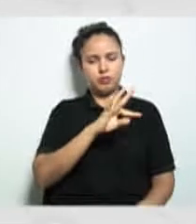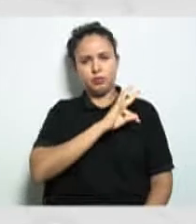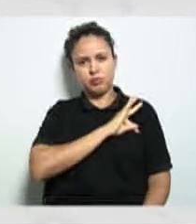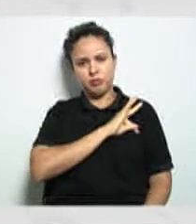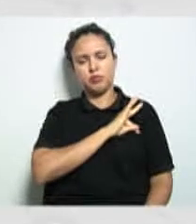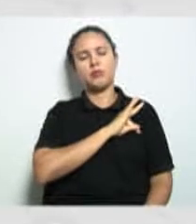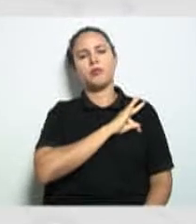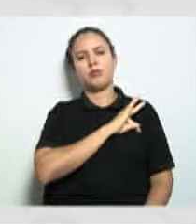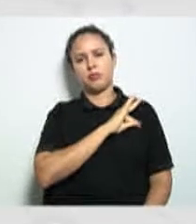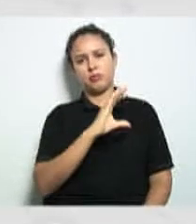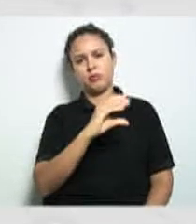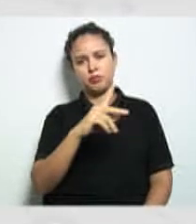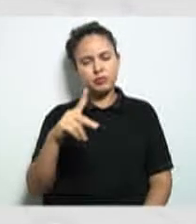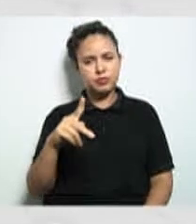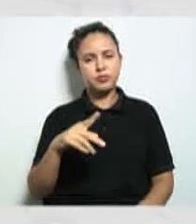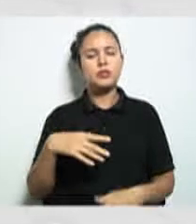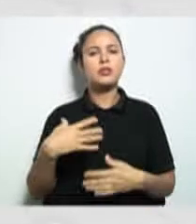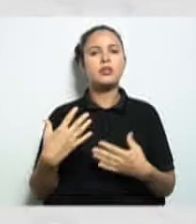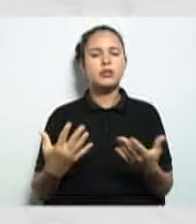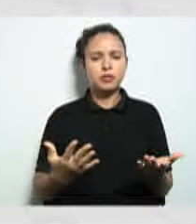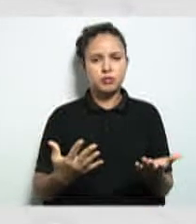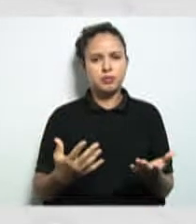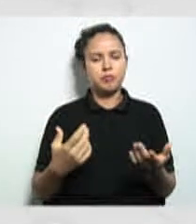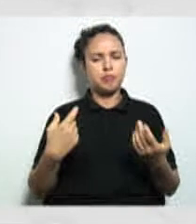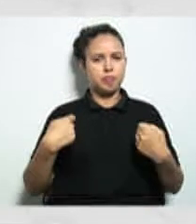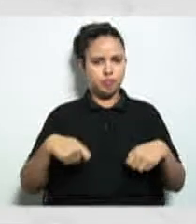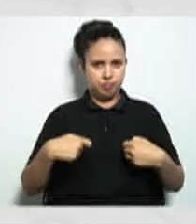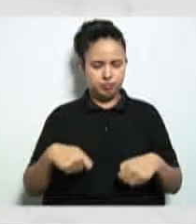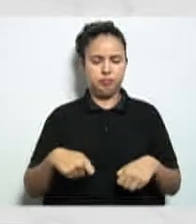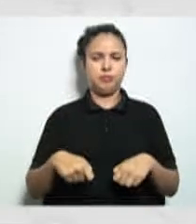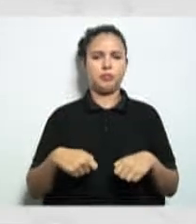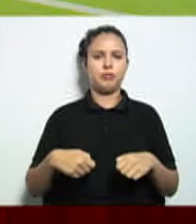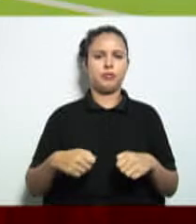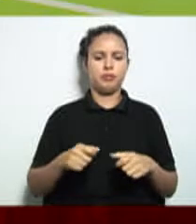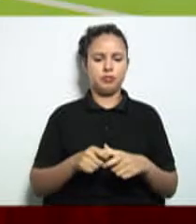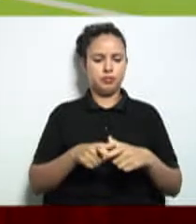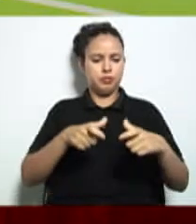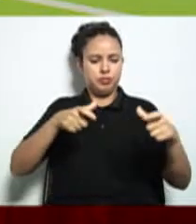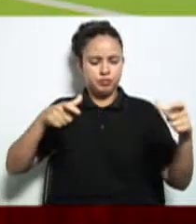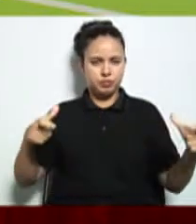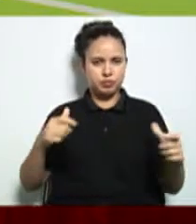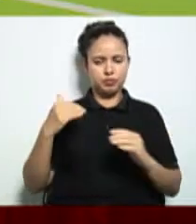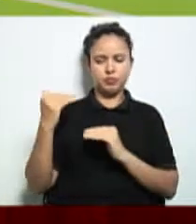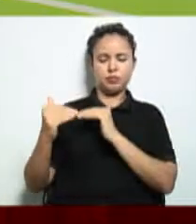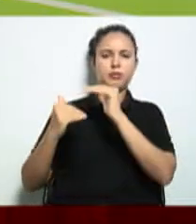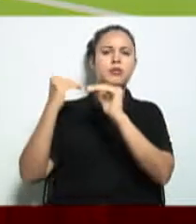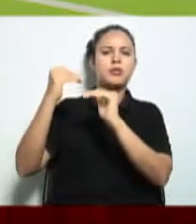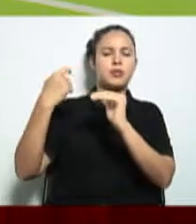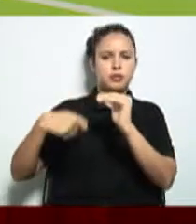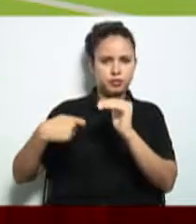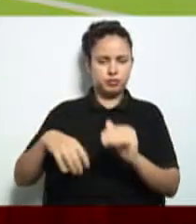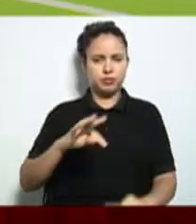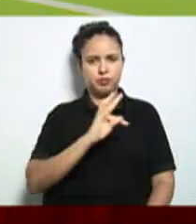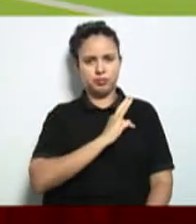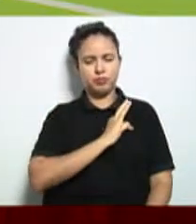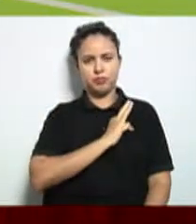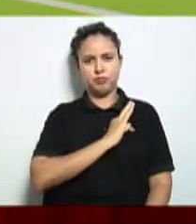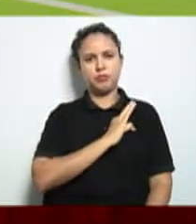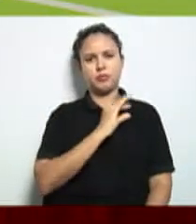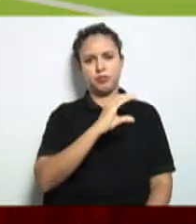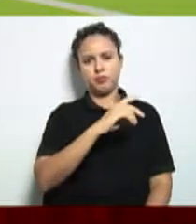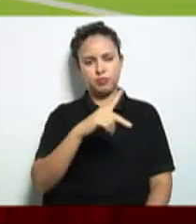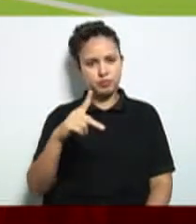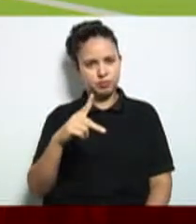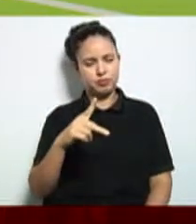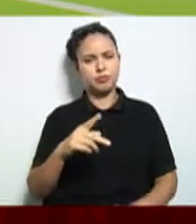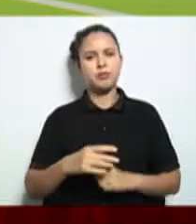Então, cheguei a essa síntese. Para ela poder crescer, ampliar o campo de atuação, ela vai precisar de um técnico de cooperativismo. E aí é que